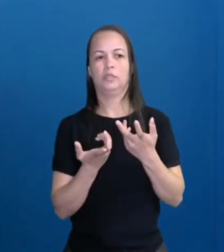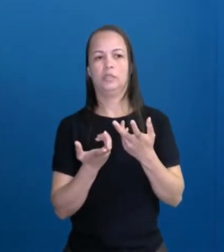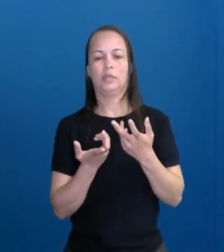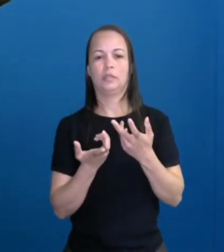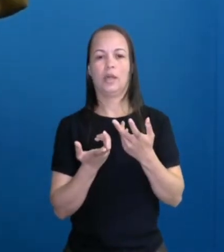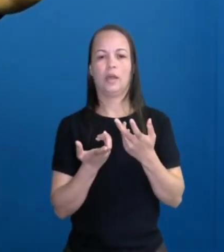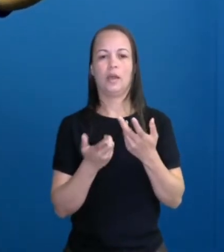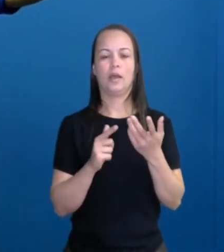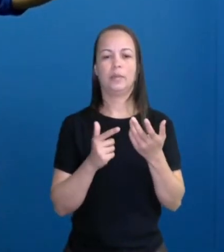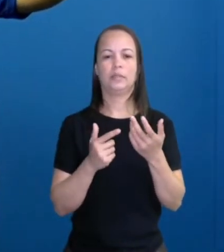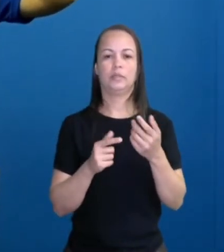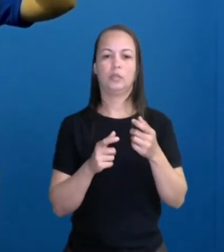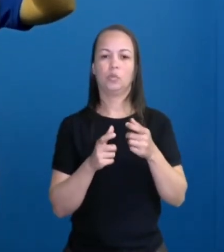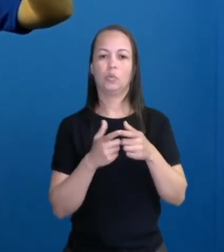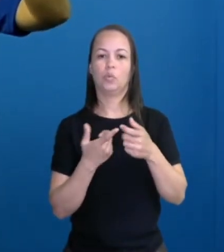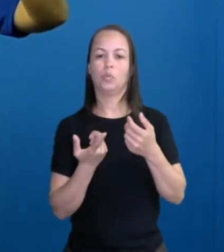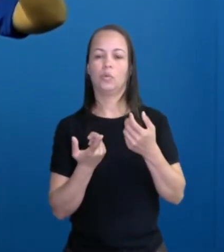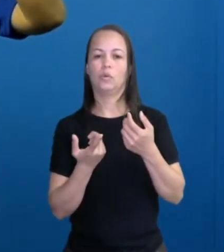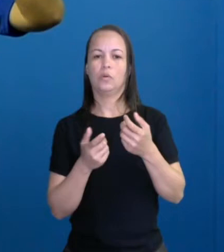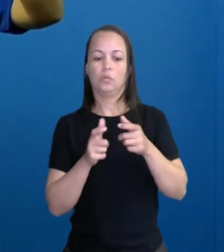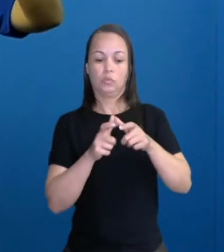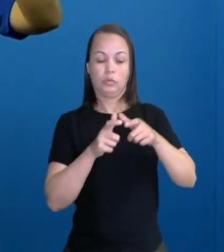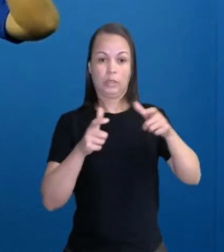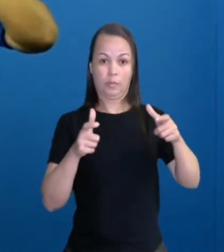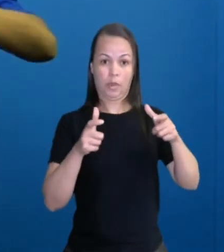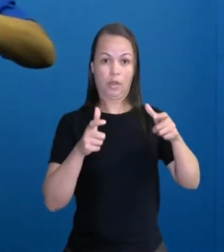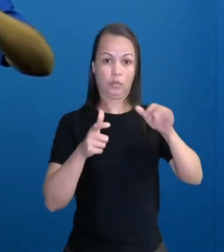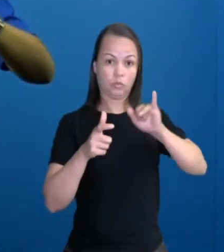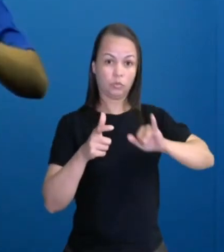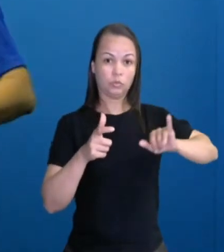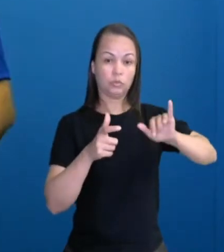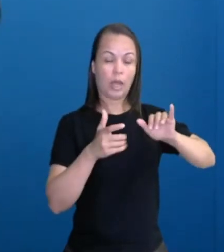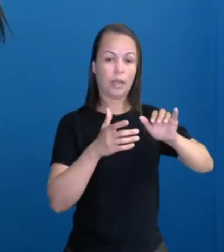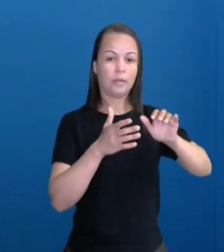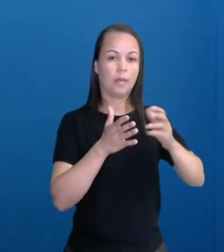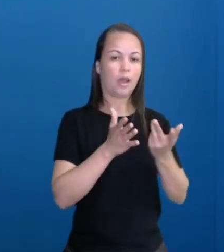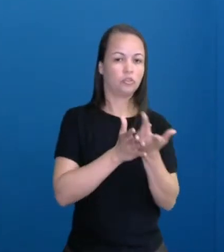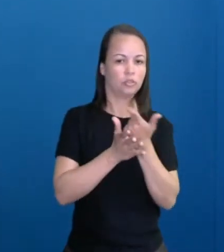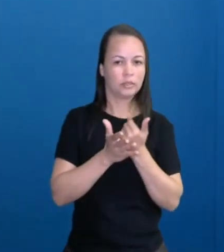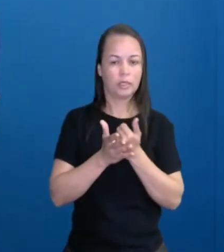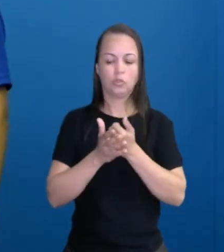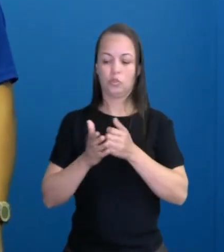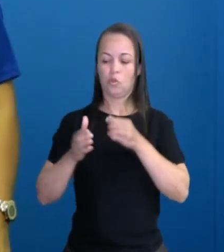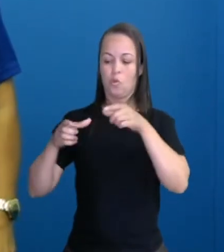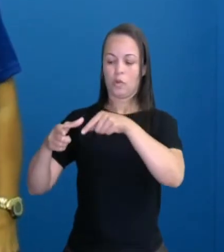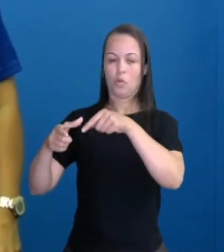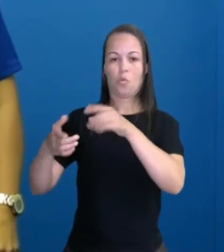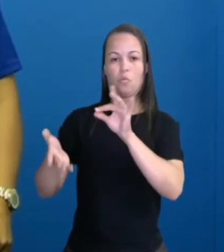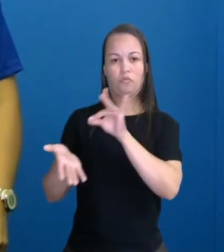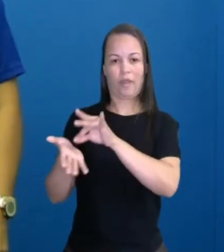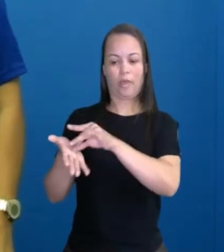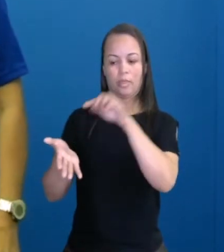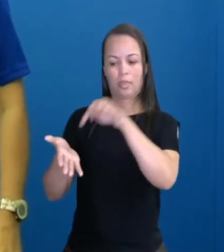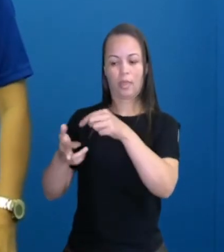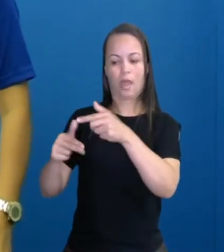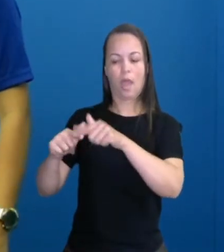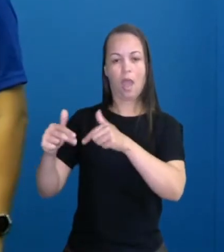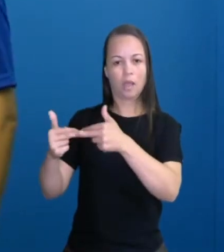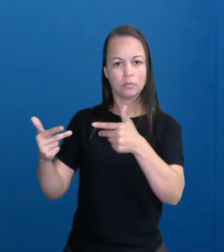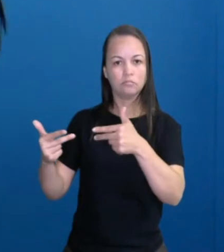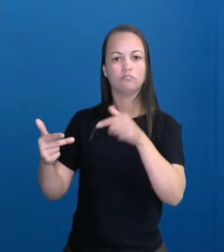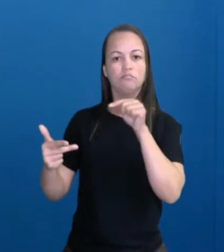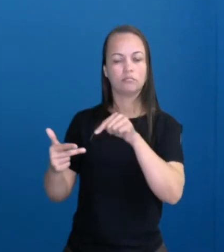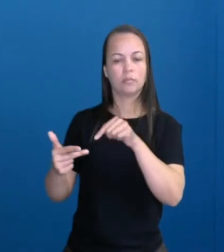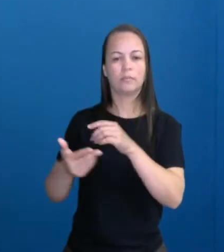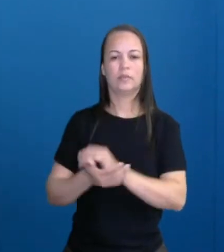do tamanho do desenho sobre o tamanho do objeto real, tá? A medida menor fica